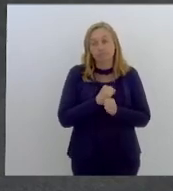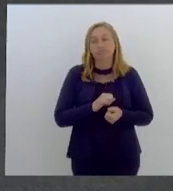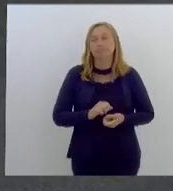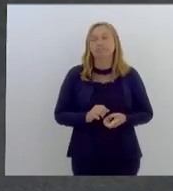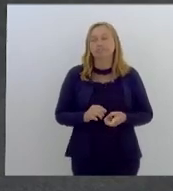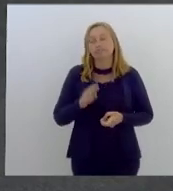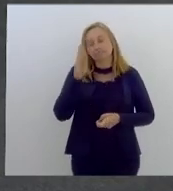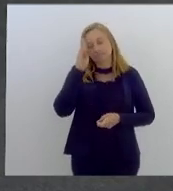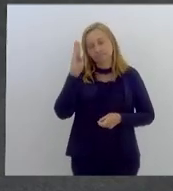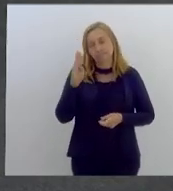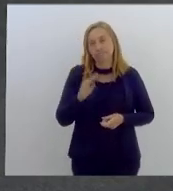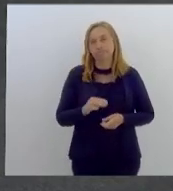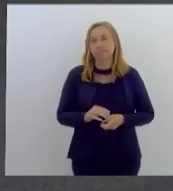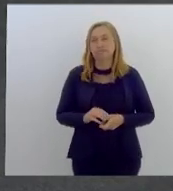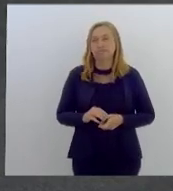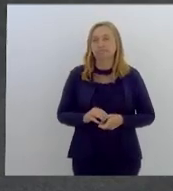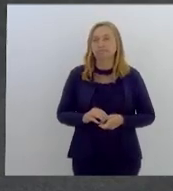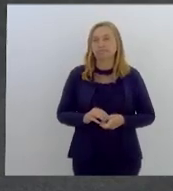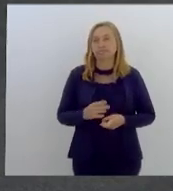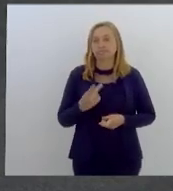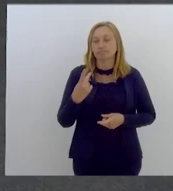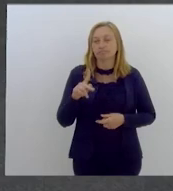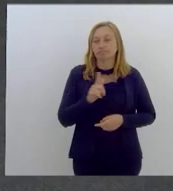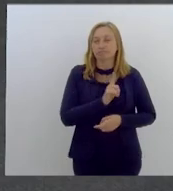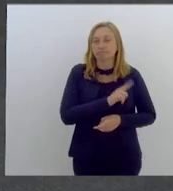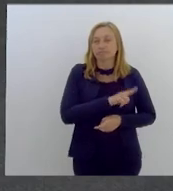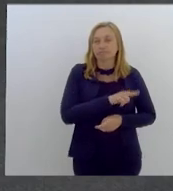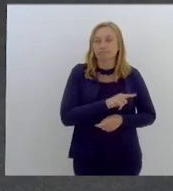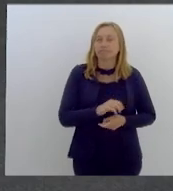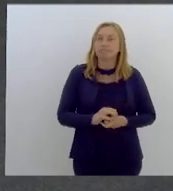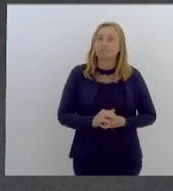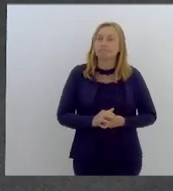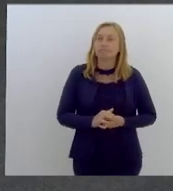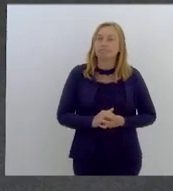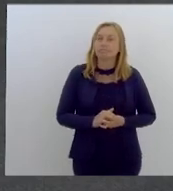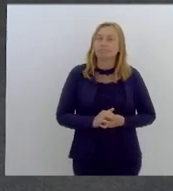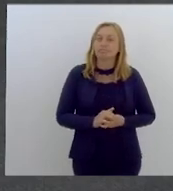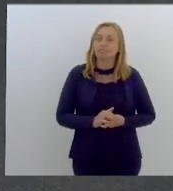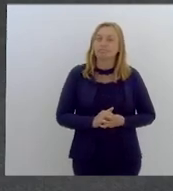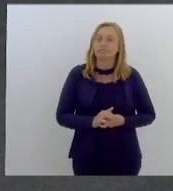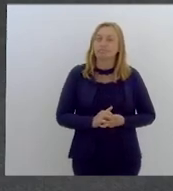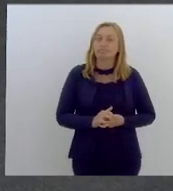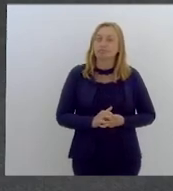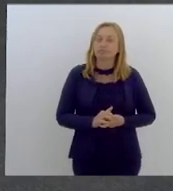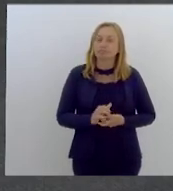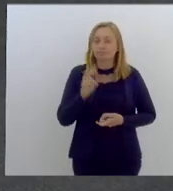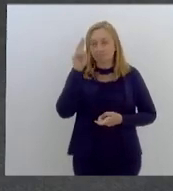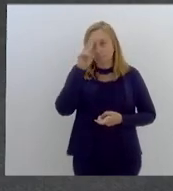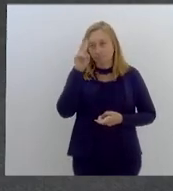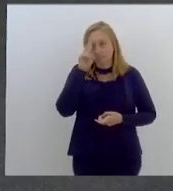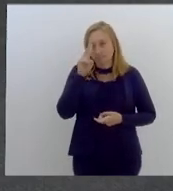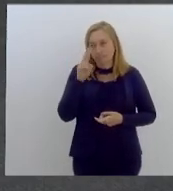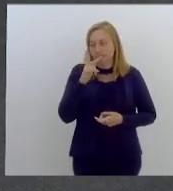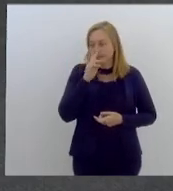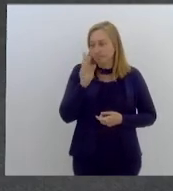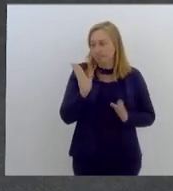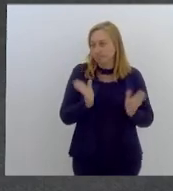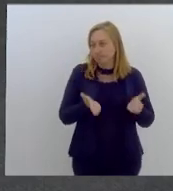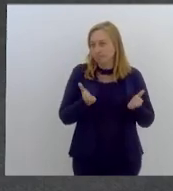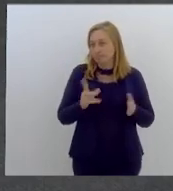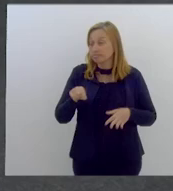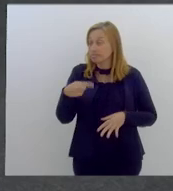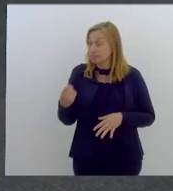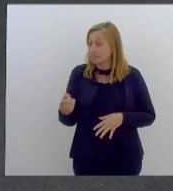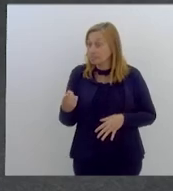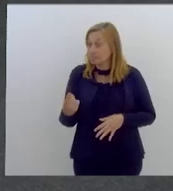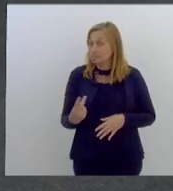Há muitos anos, principalmente na sua gestão. Lembro-me que, como fosse hoje, depois de